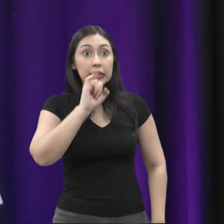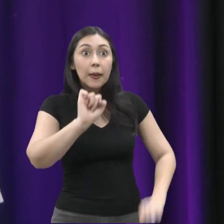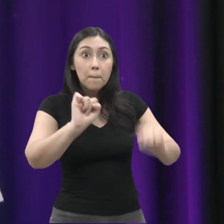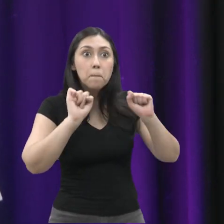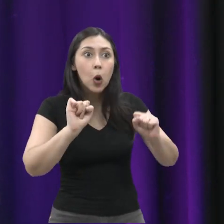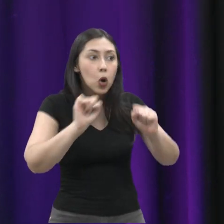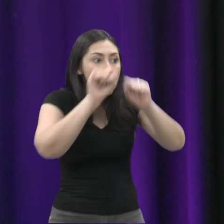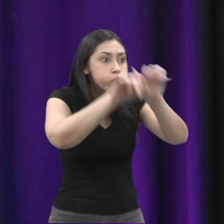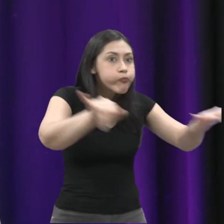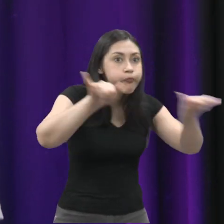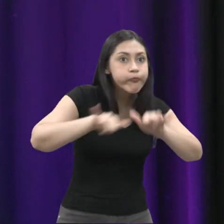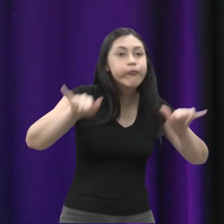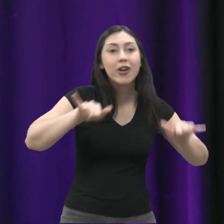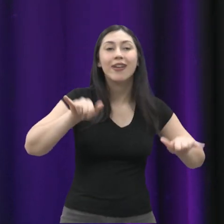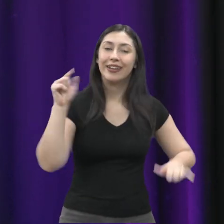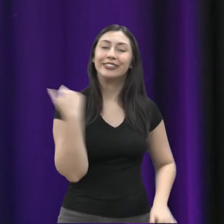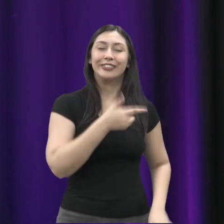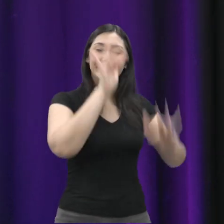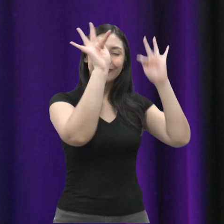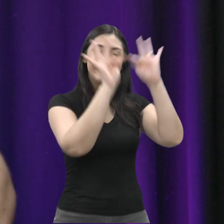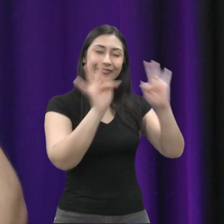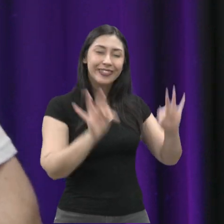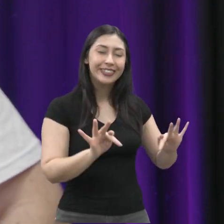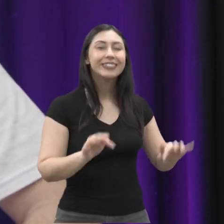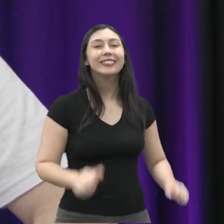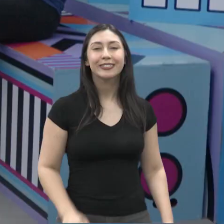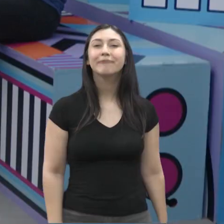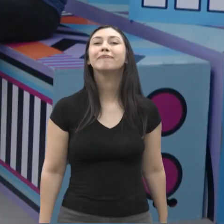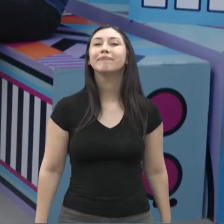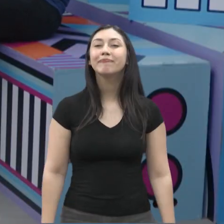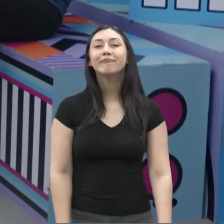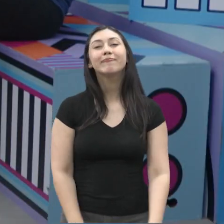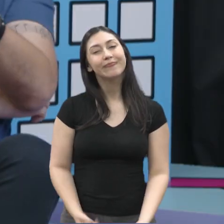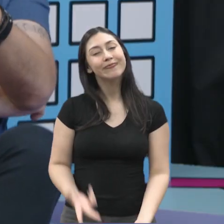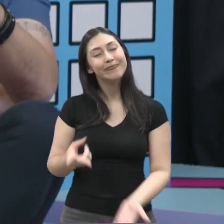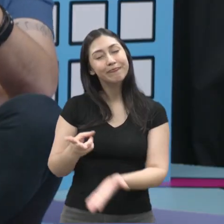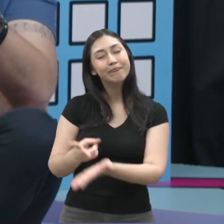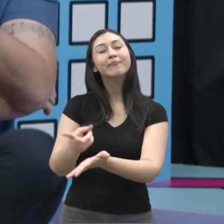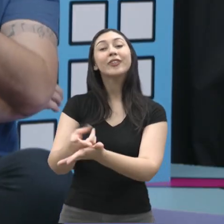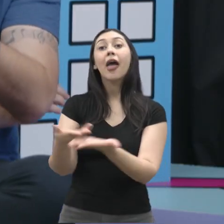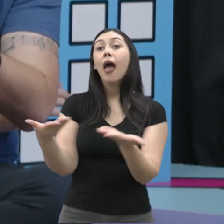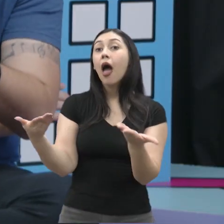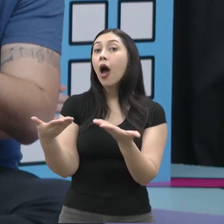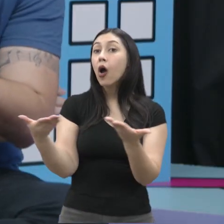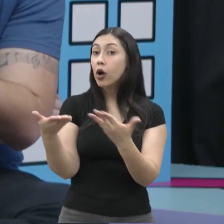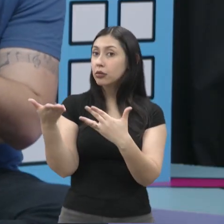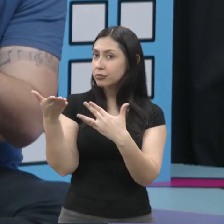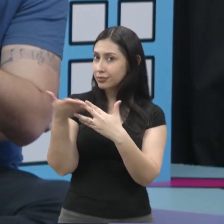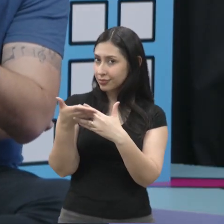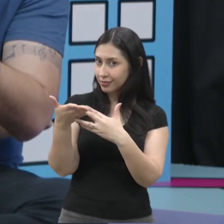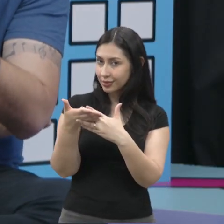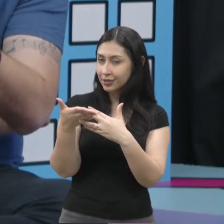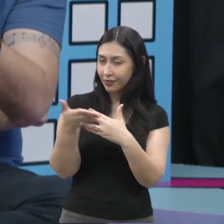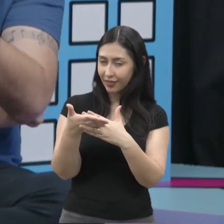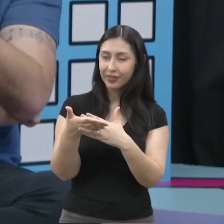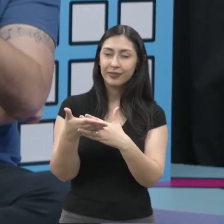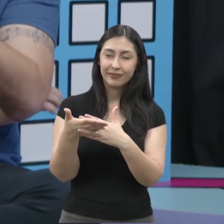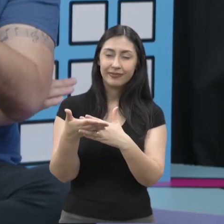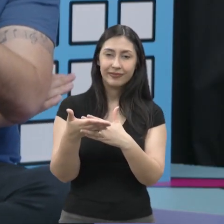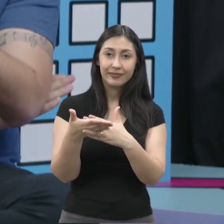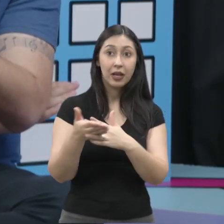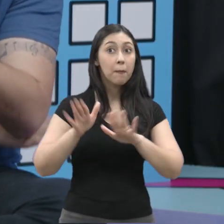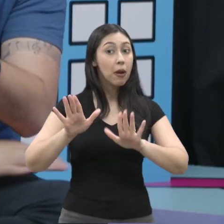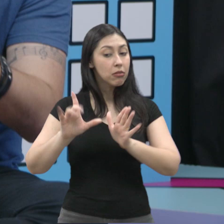gente puder difundir o conhecimento, mais feliz a gente fica. Seguimos. Perfeito, seguimos. Gente, nós vamos agora para mais um